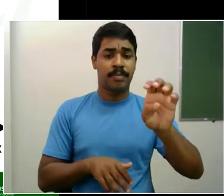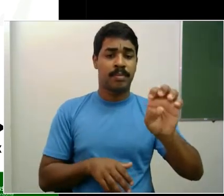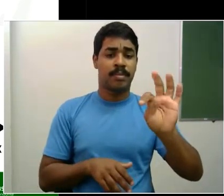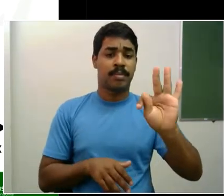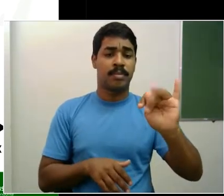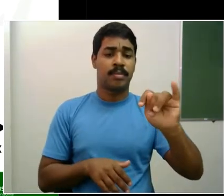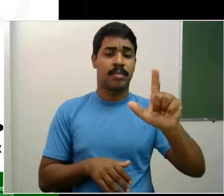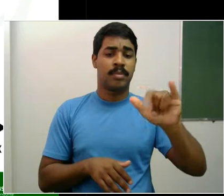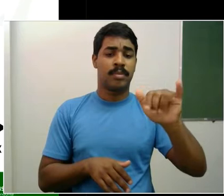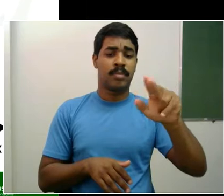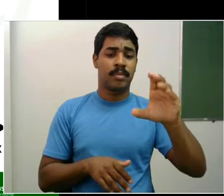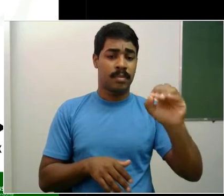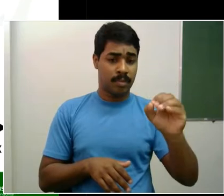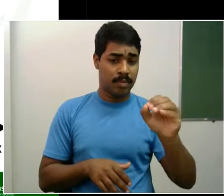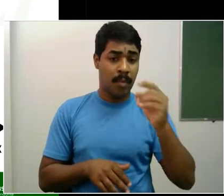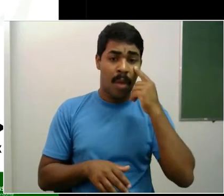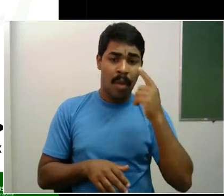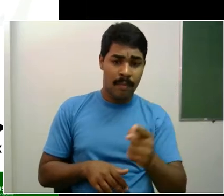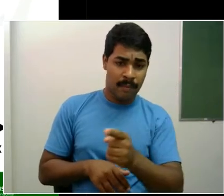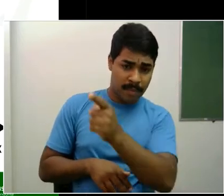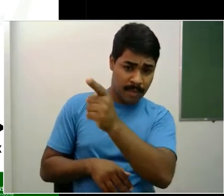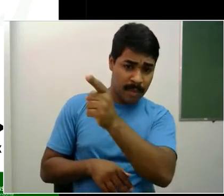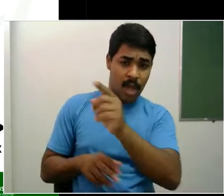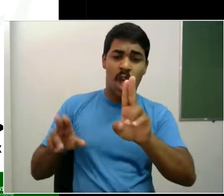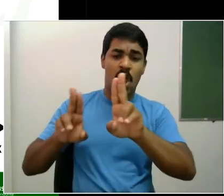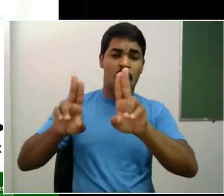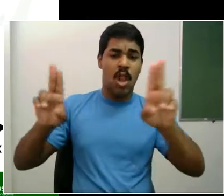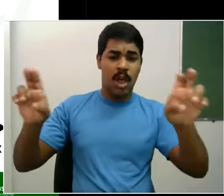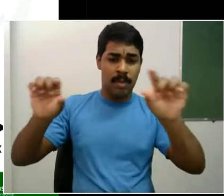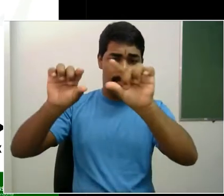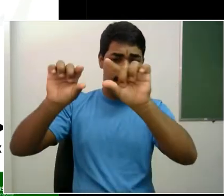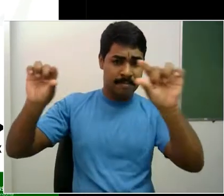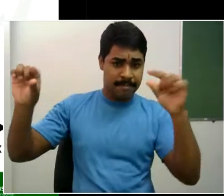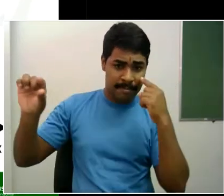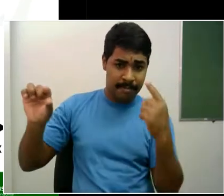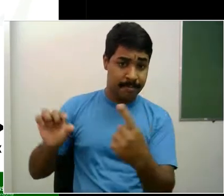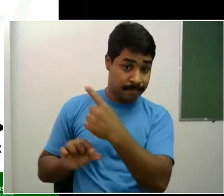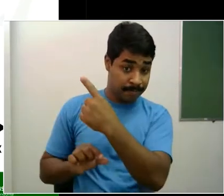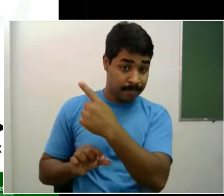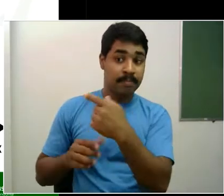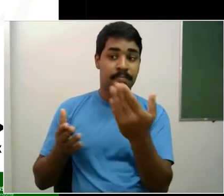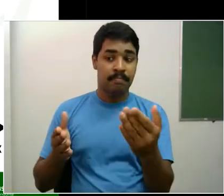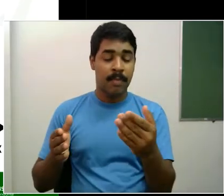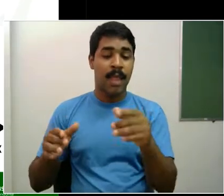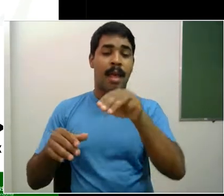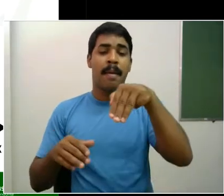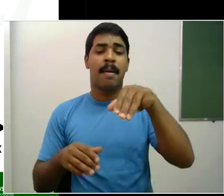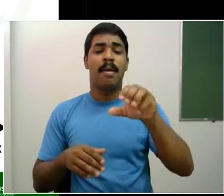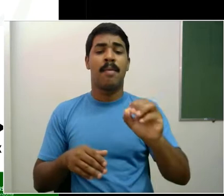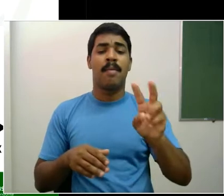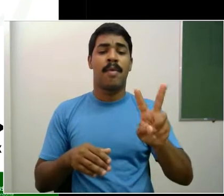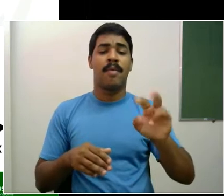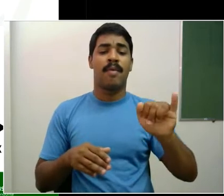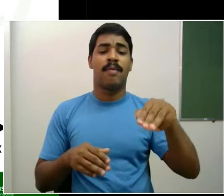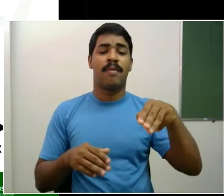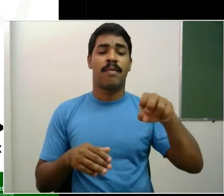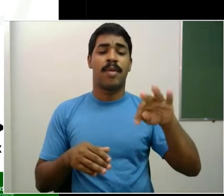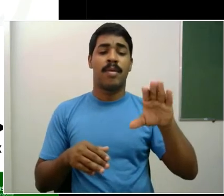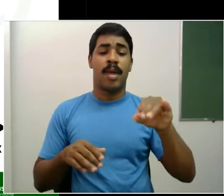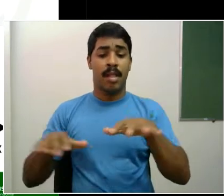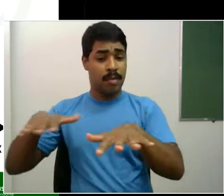Como o nome já diz, o movimento retilíneo uniforme é um movimento em linha